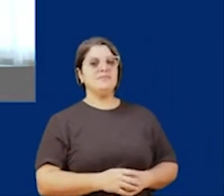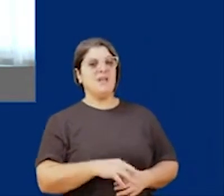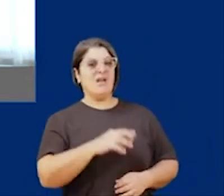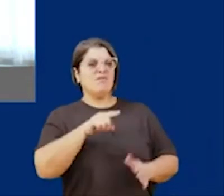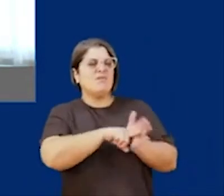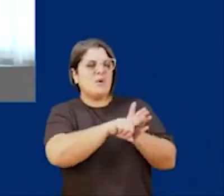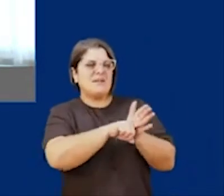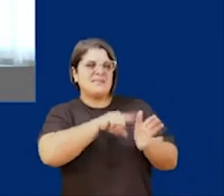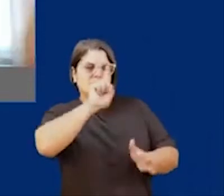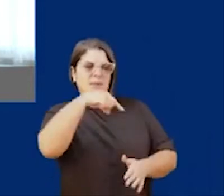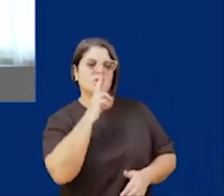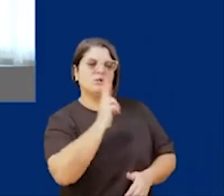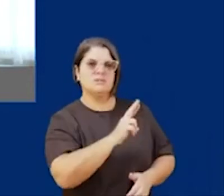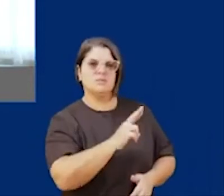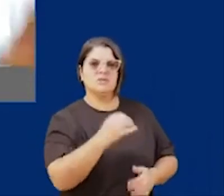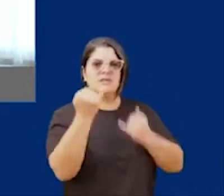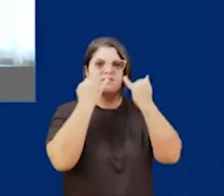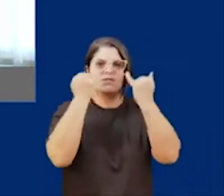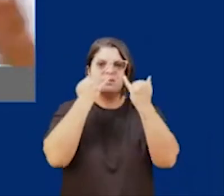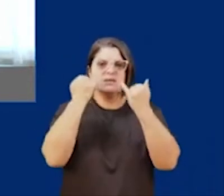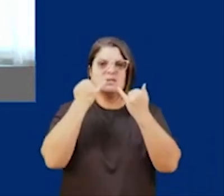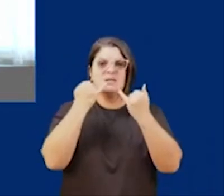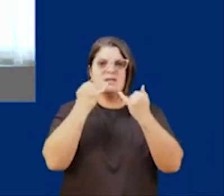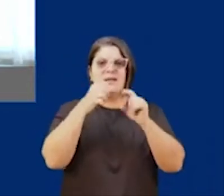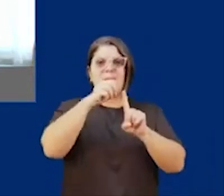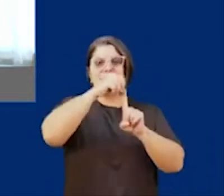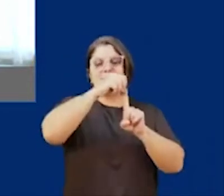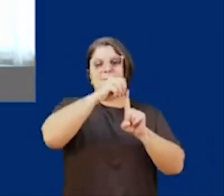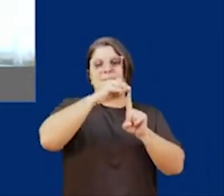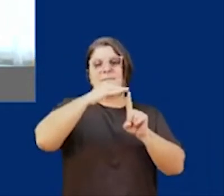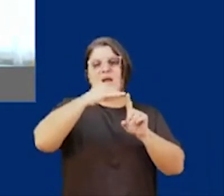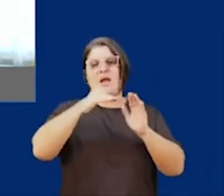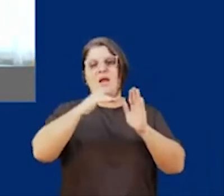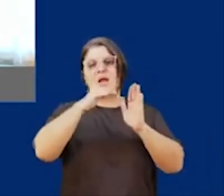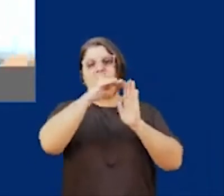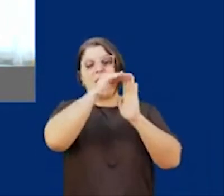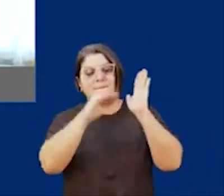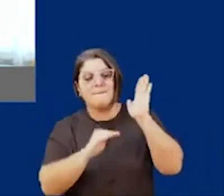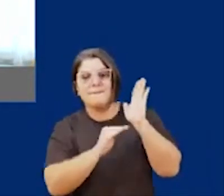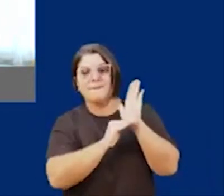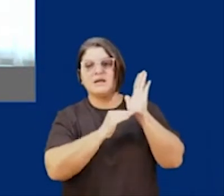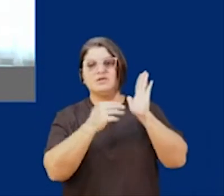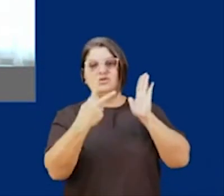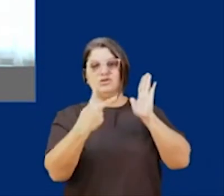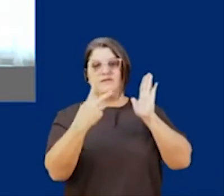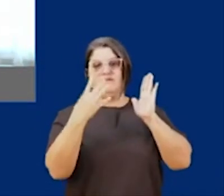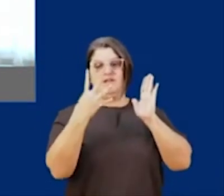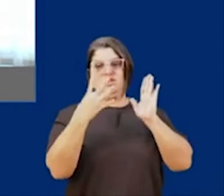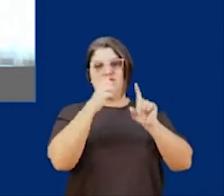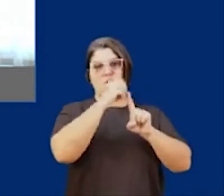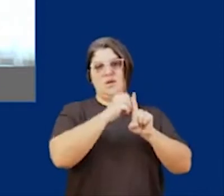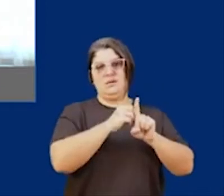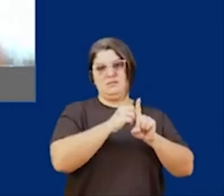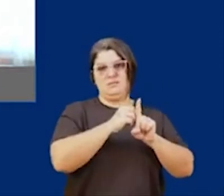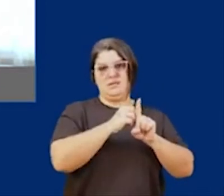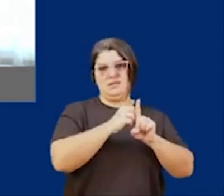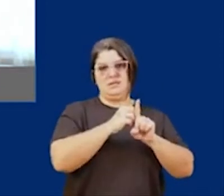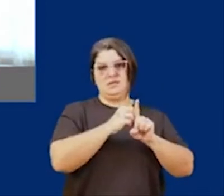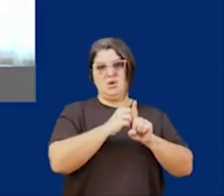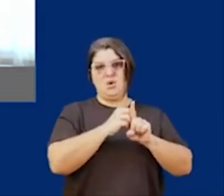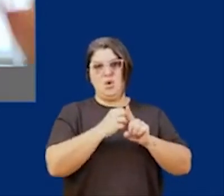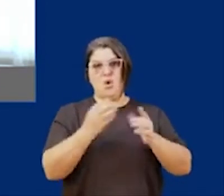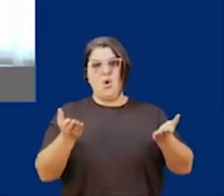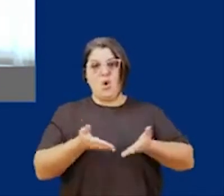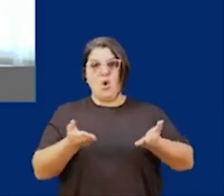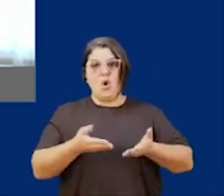com os dados que são menores de 24 meses, aí pega todo mundo, não é aos 24, tá? Aí a gente está em, hoje,